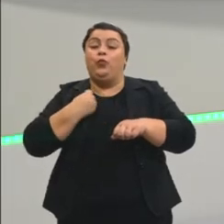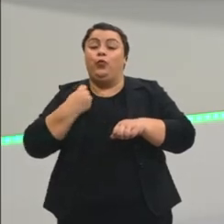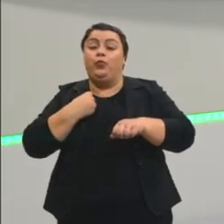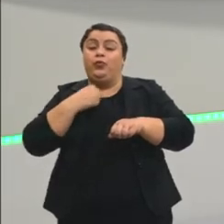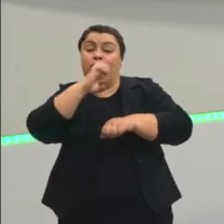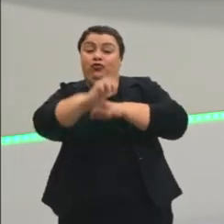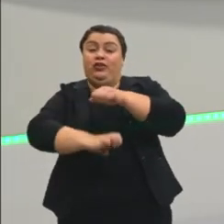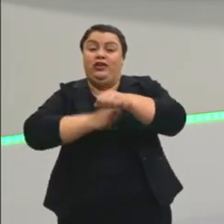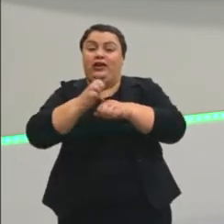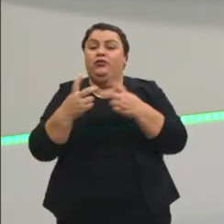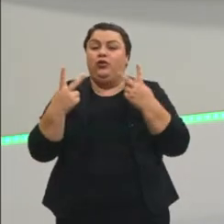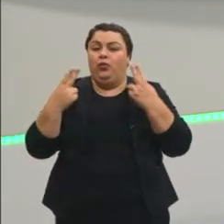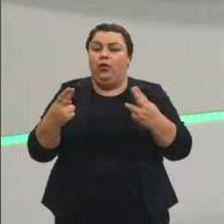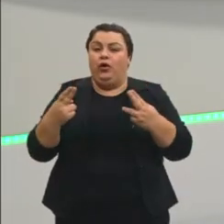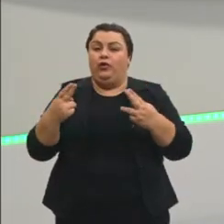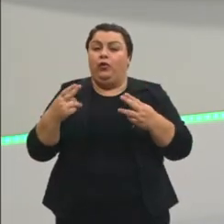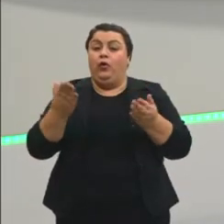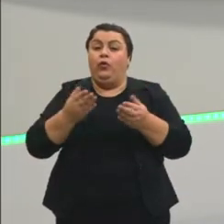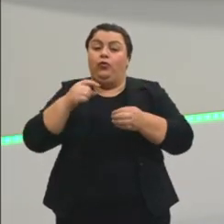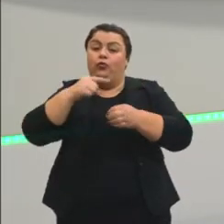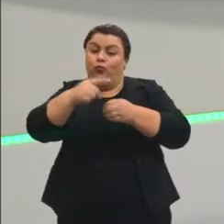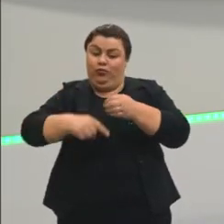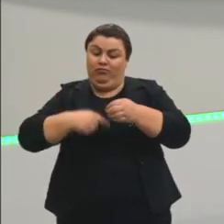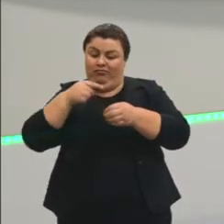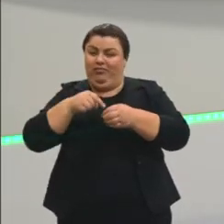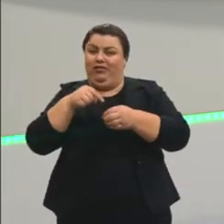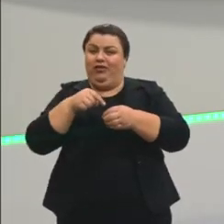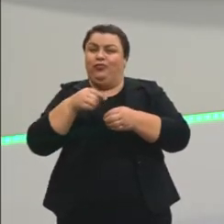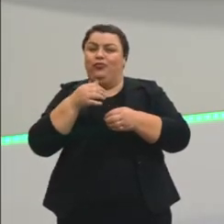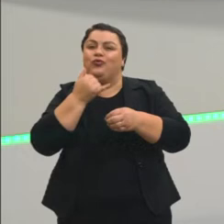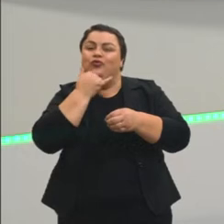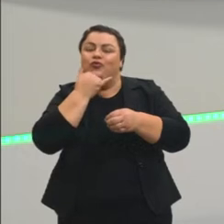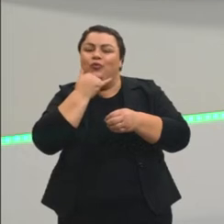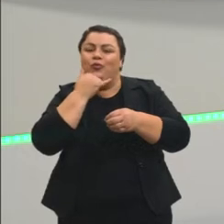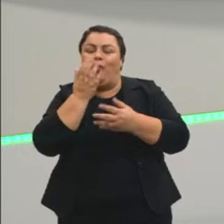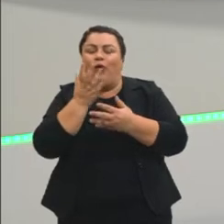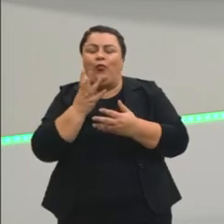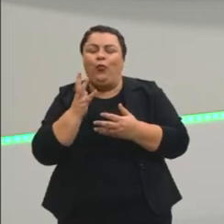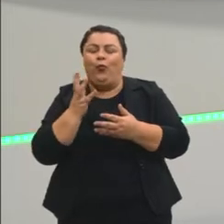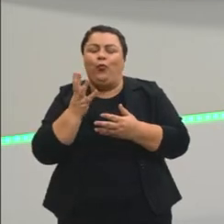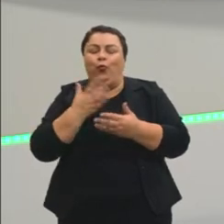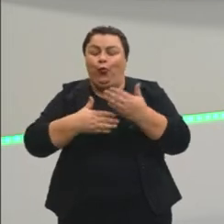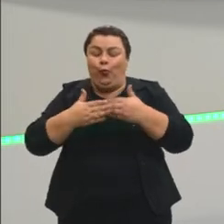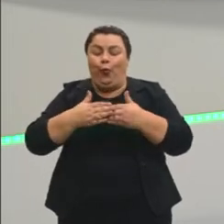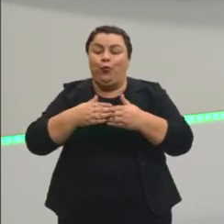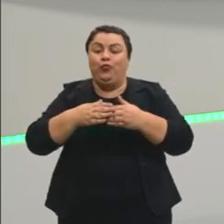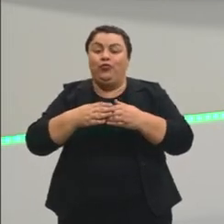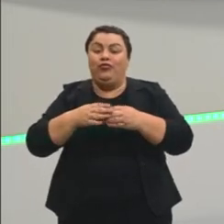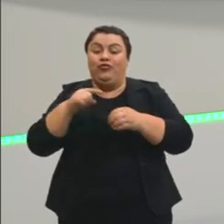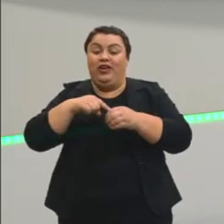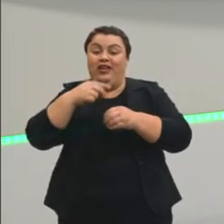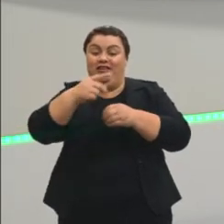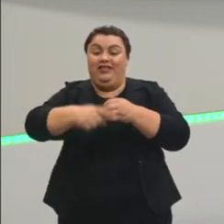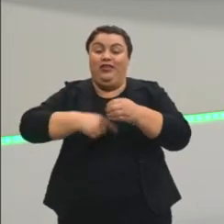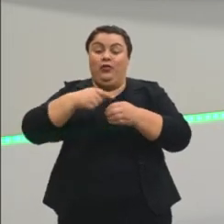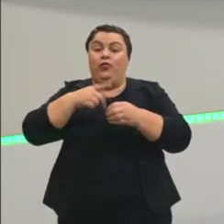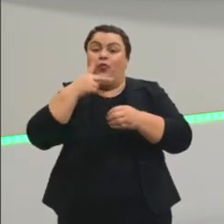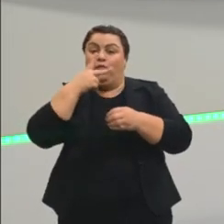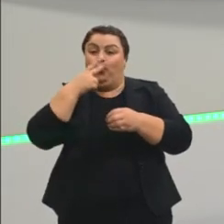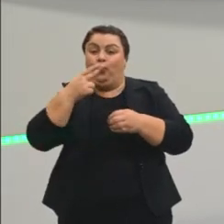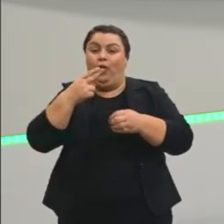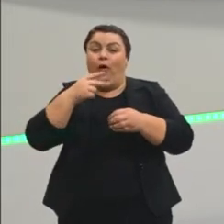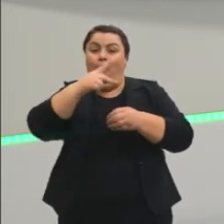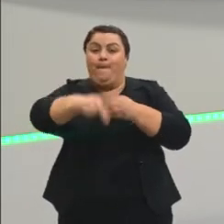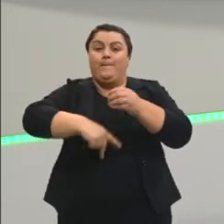igual quando neutro na conta neutro desculpa quando todos estiverem neutros eles vão ter o mesmo número de prótons